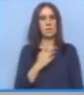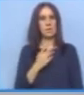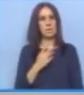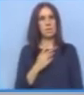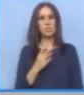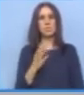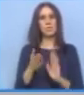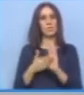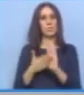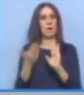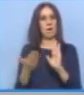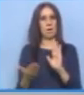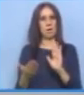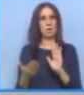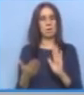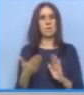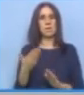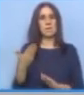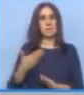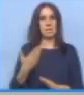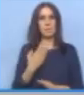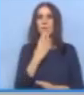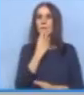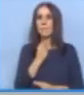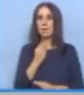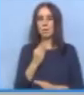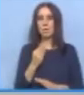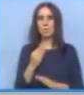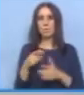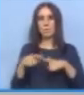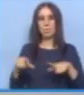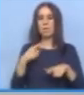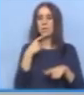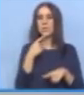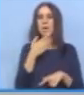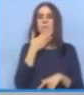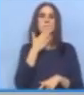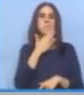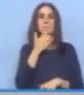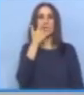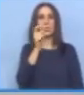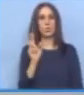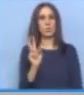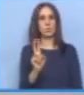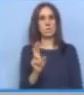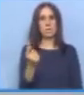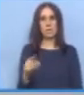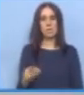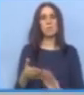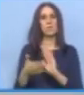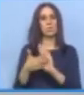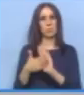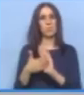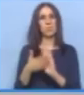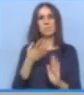são testemunhas. No direito hebraico eram precisas, o mínimo, 2 pessoas para que o testemunho